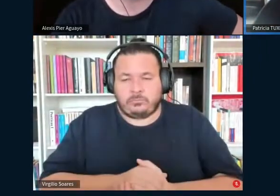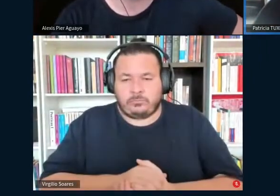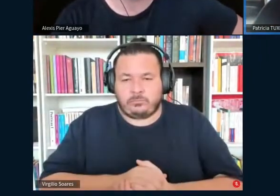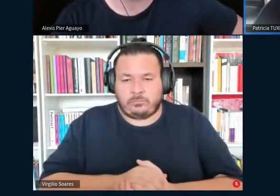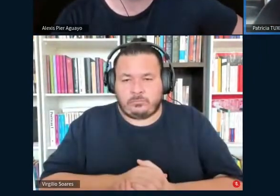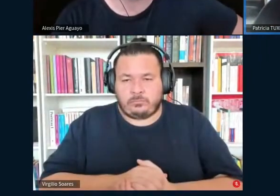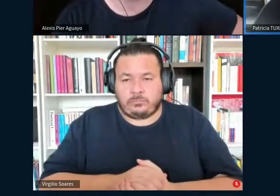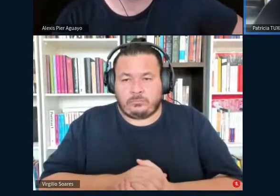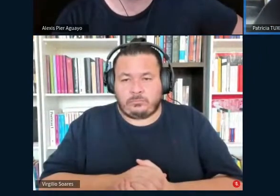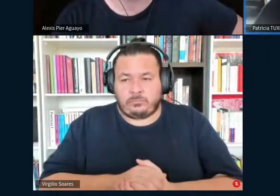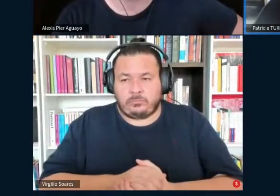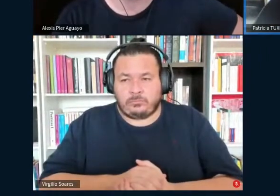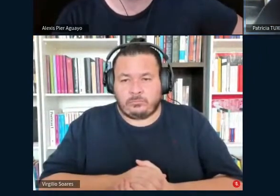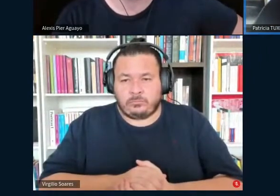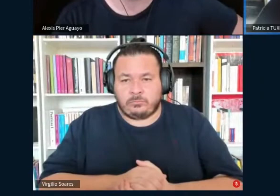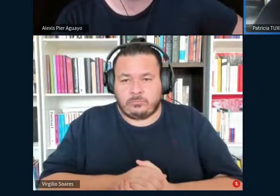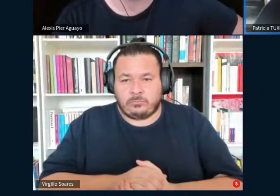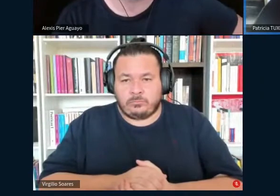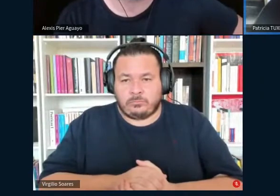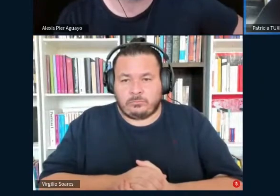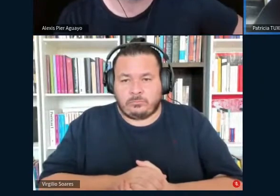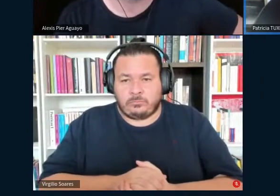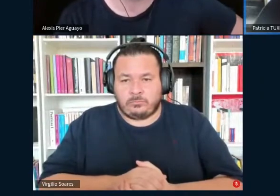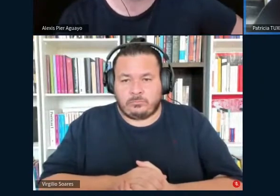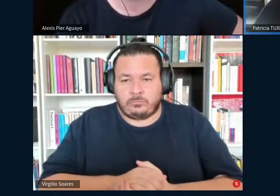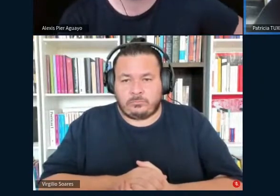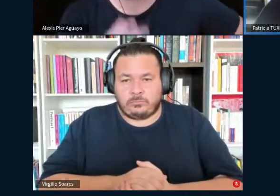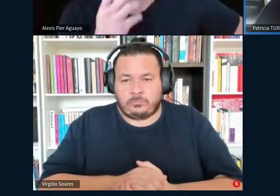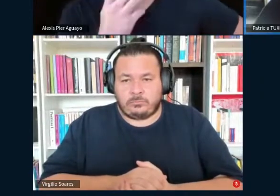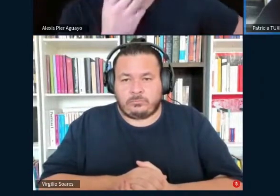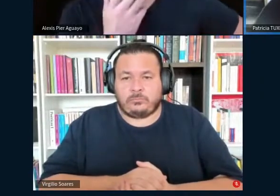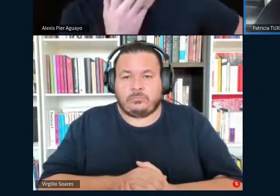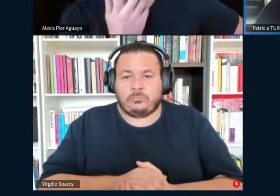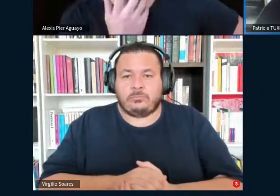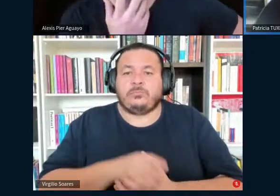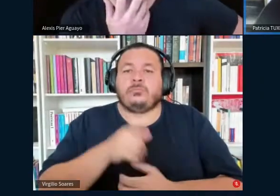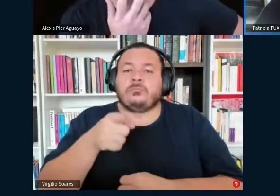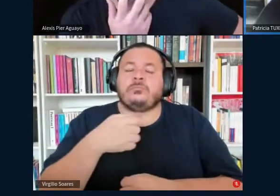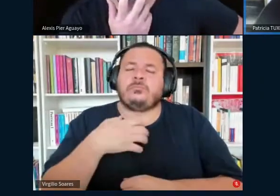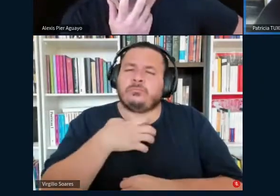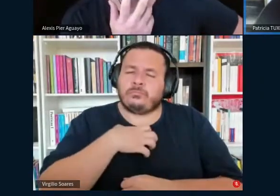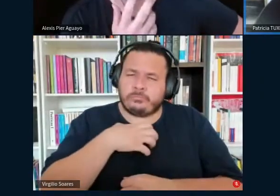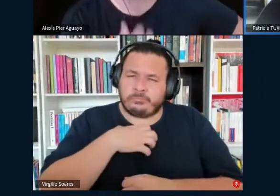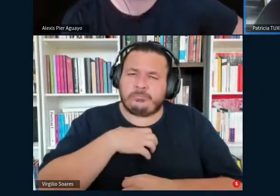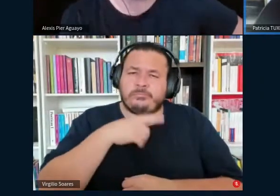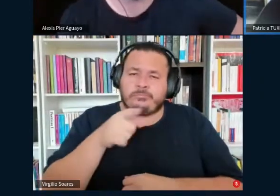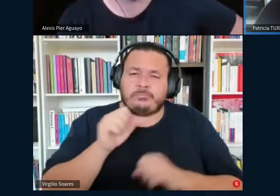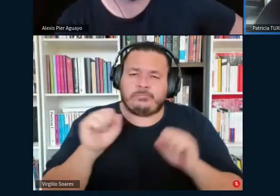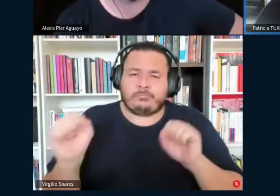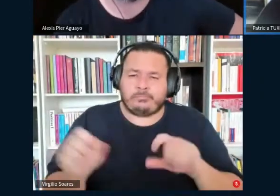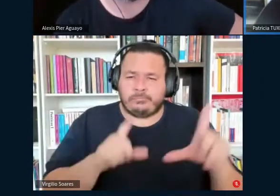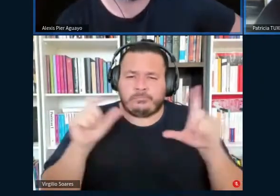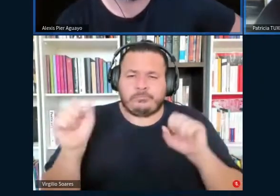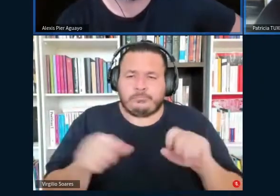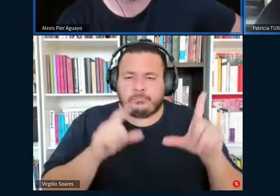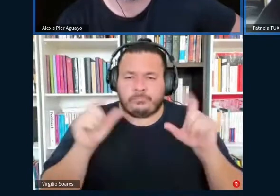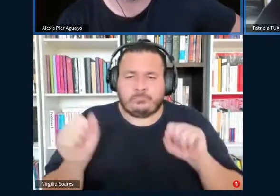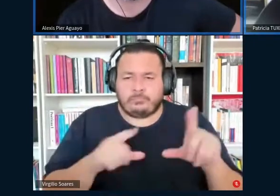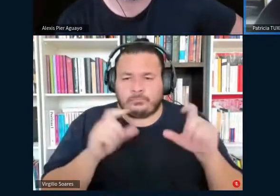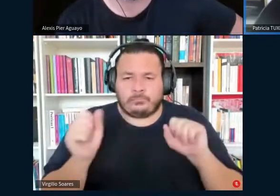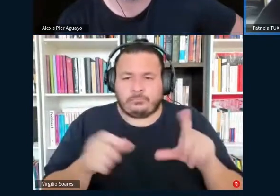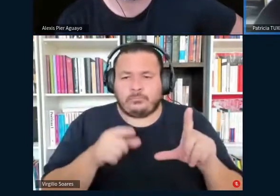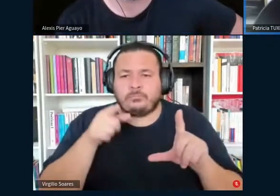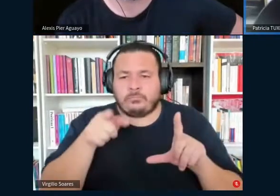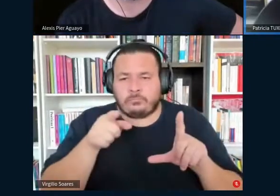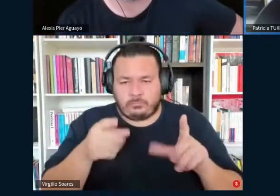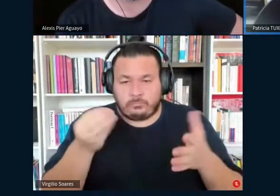Eu senti que você, nos slides, faz um pouco dessa discussão, dessa parte do que